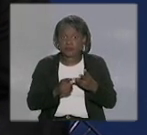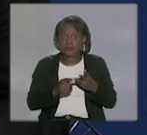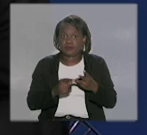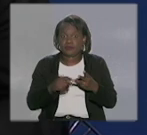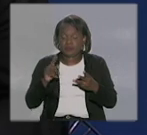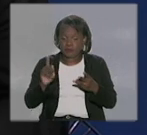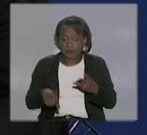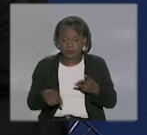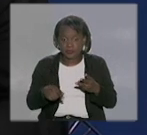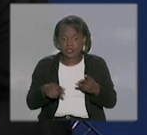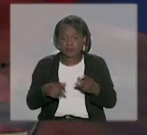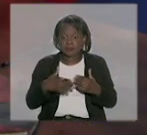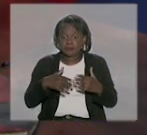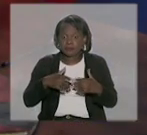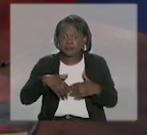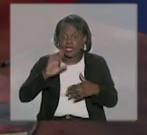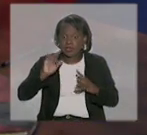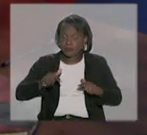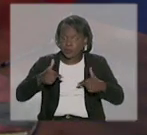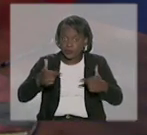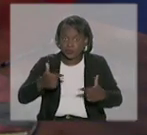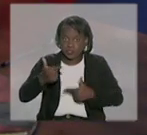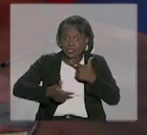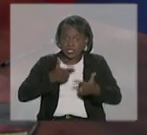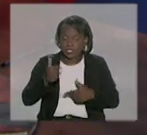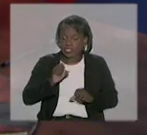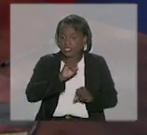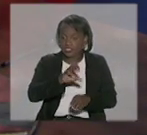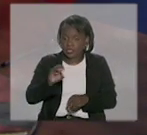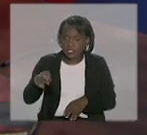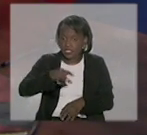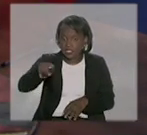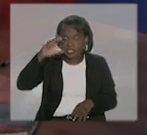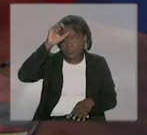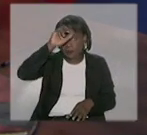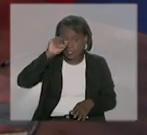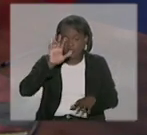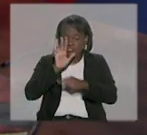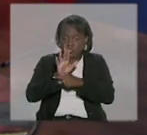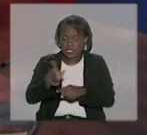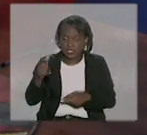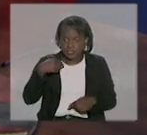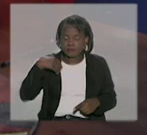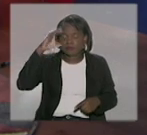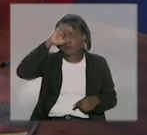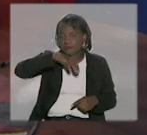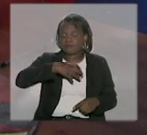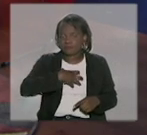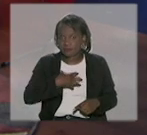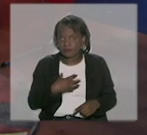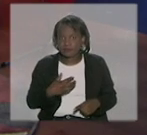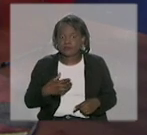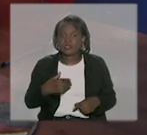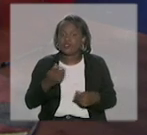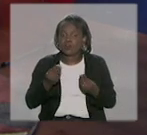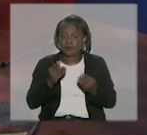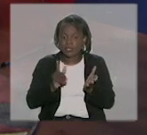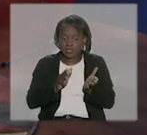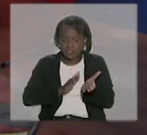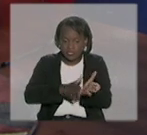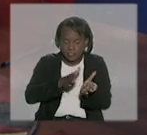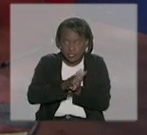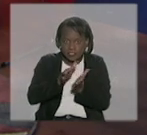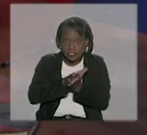é uma frente até um pouco mais ativista, que é gerar conhecimento sobre o assunto, sensibilizar, e isso a gente faz através de